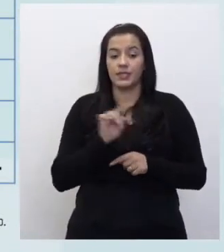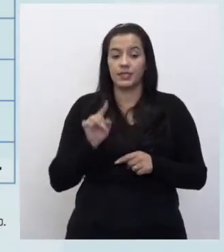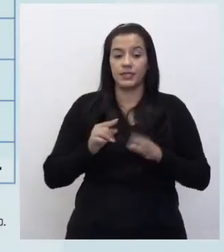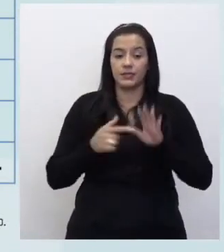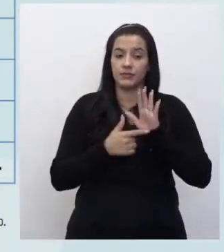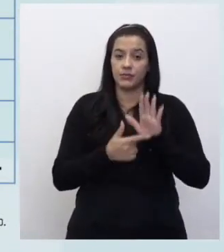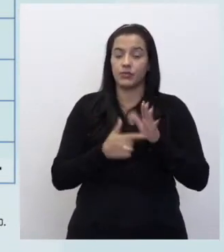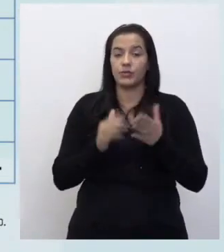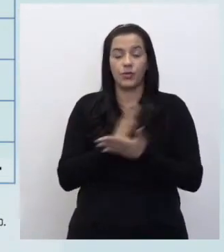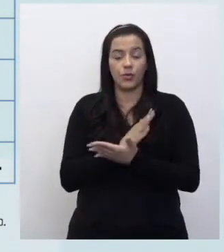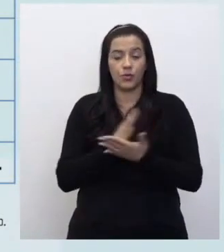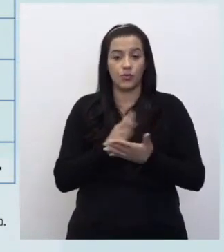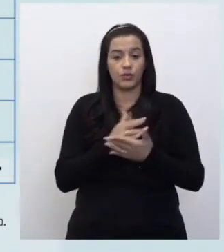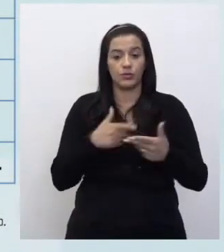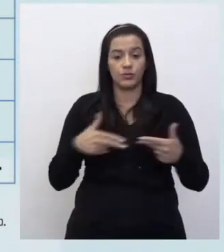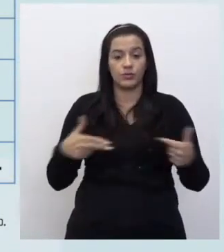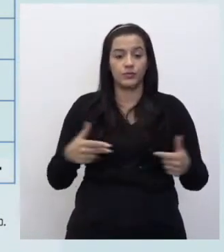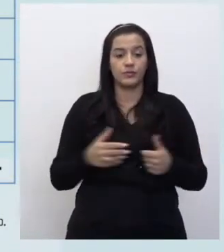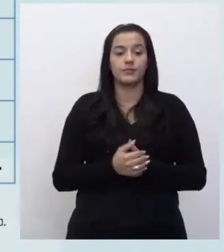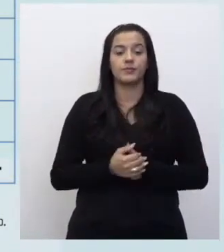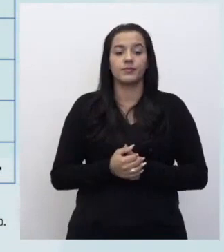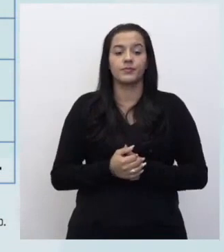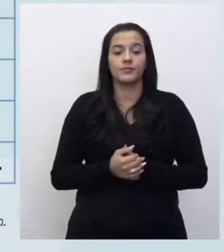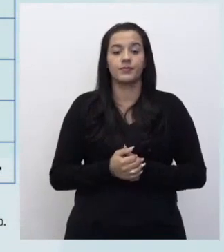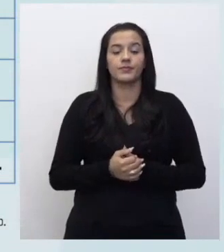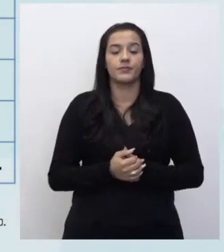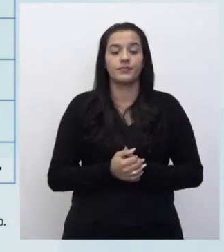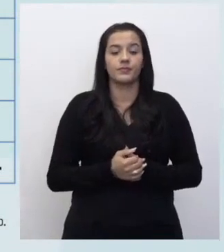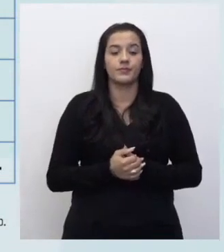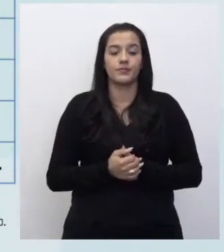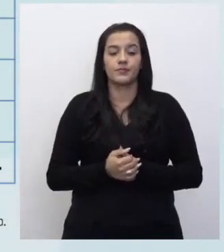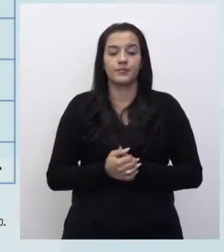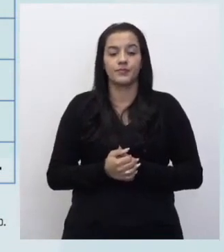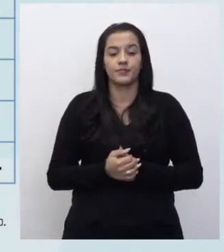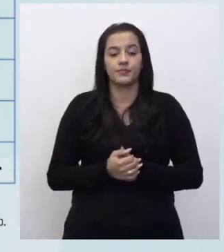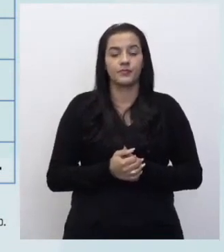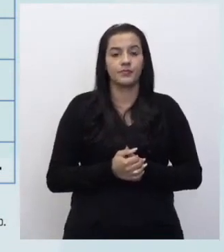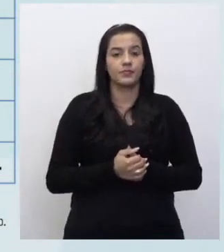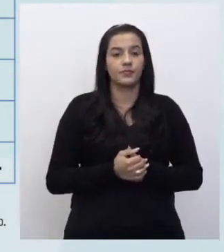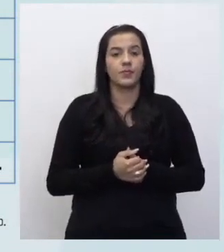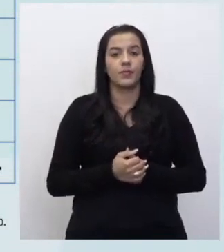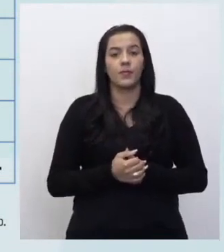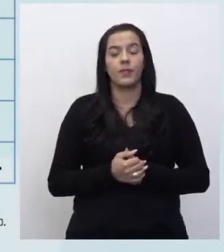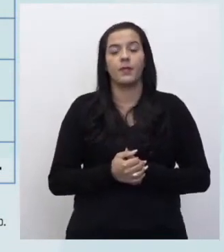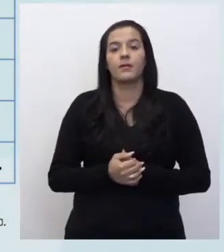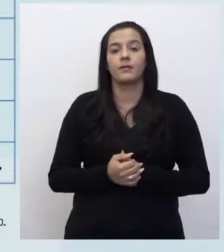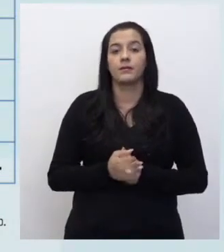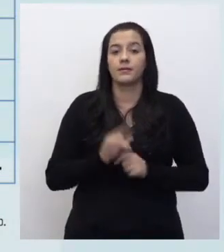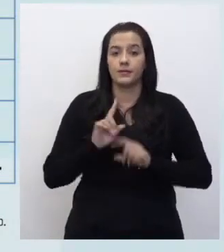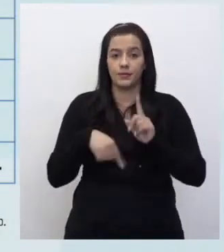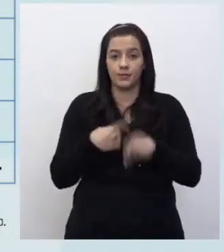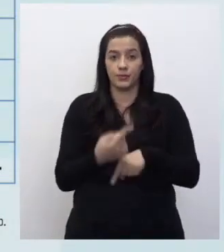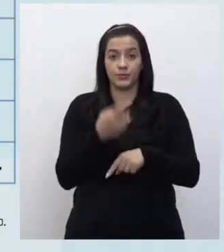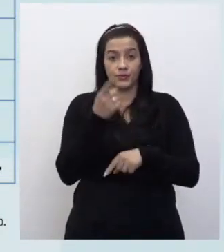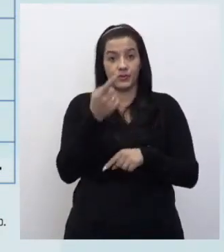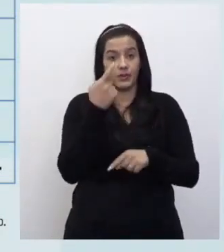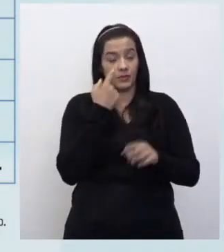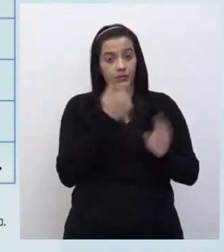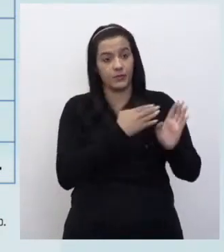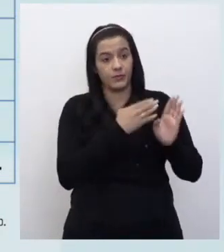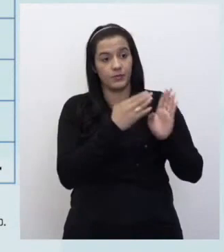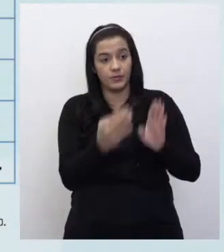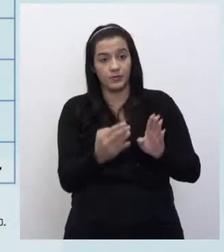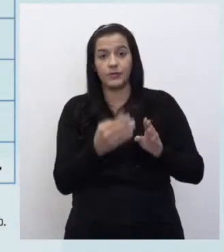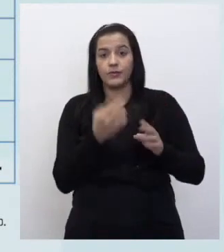ali. Então, ó. After watching the video about social media addiction, match the columns. Após assistir ao vídeo sobre